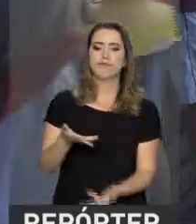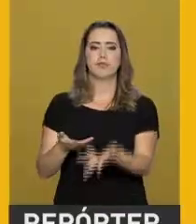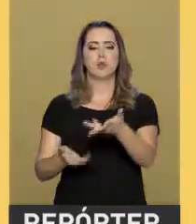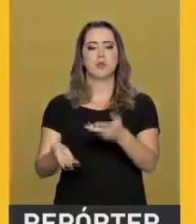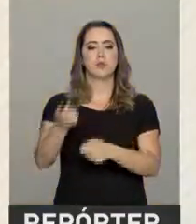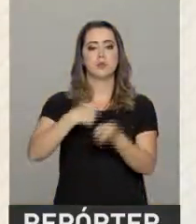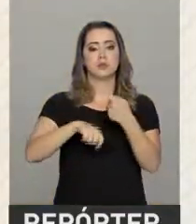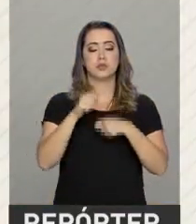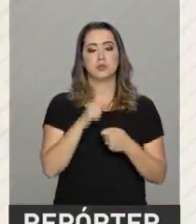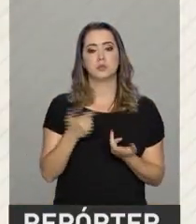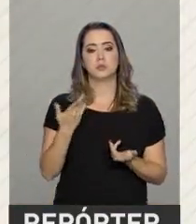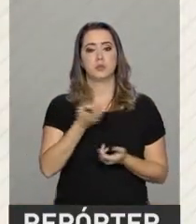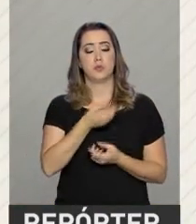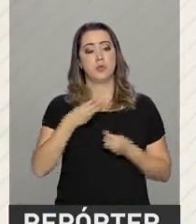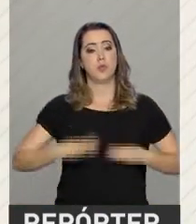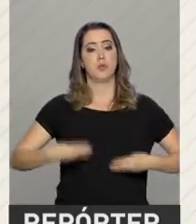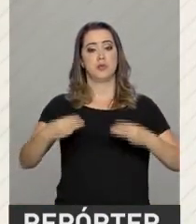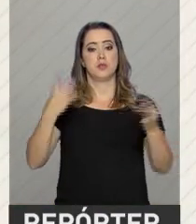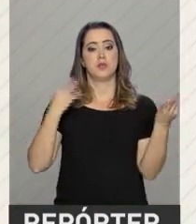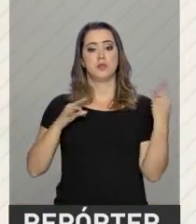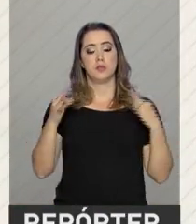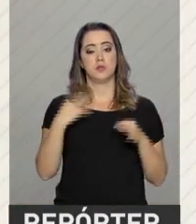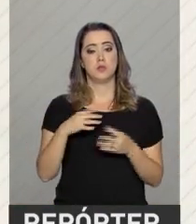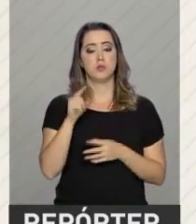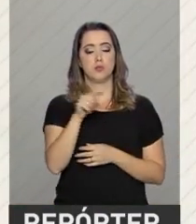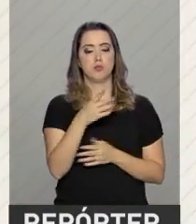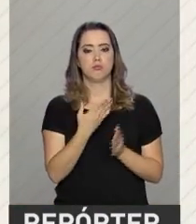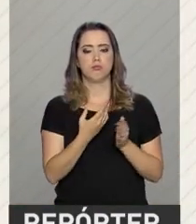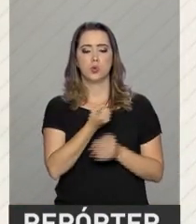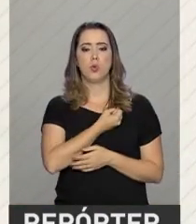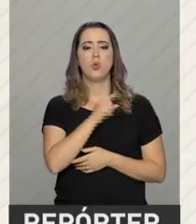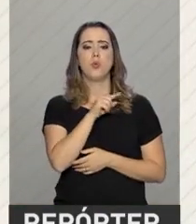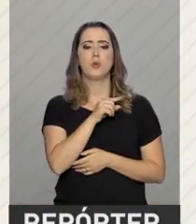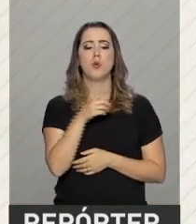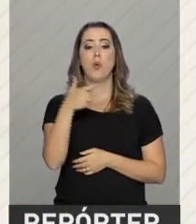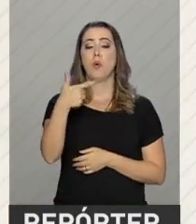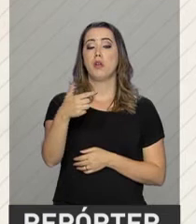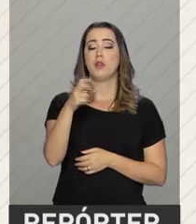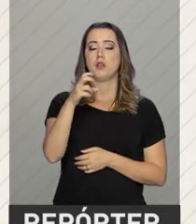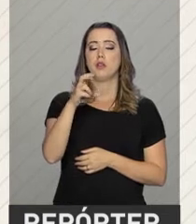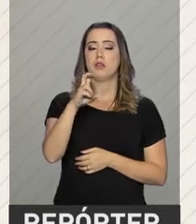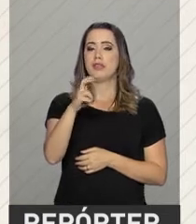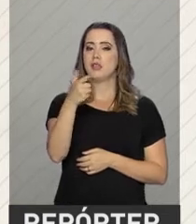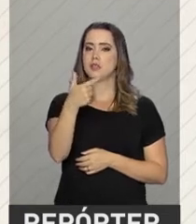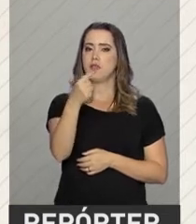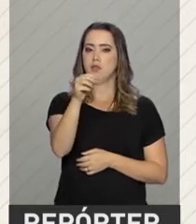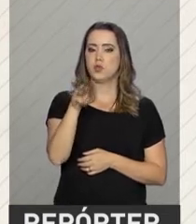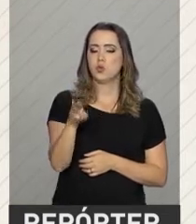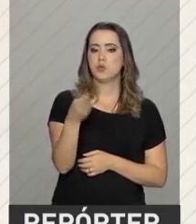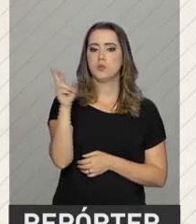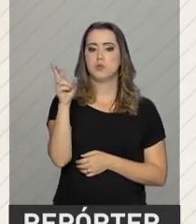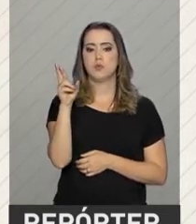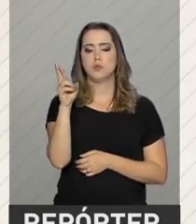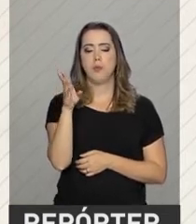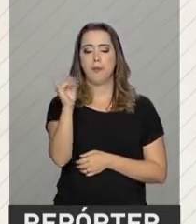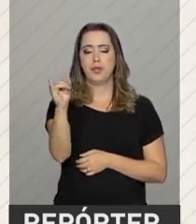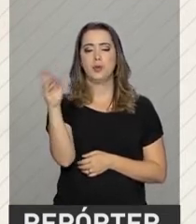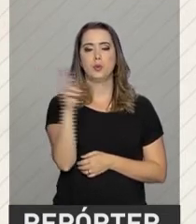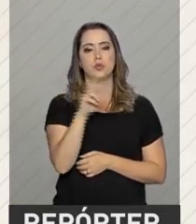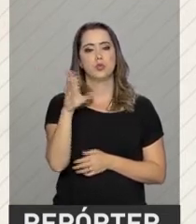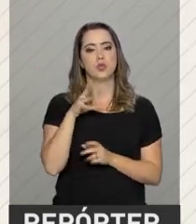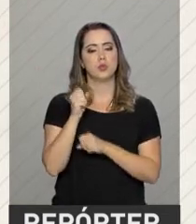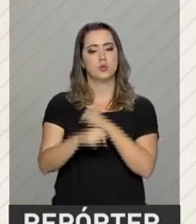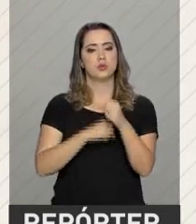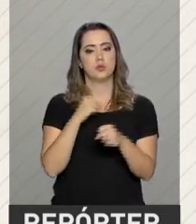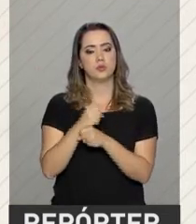país. Segundo dados do Ministério do Turismo, o setor injeta mais de 520 bilhões de reais na economia brasileira todos